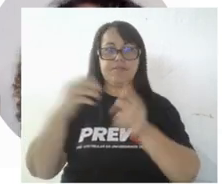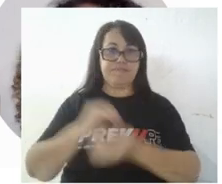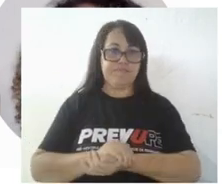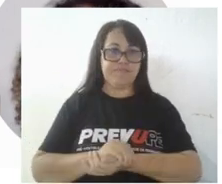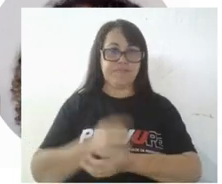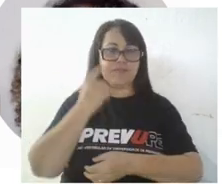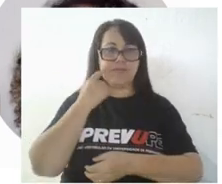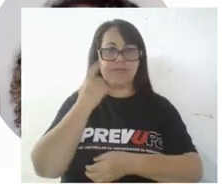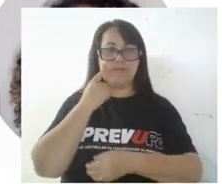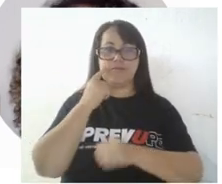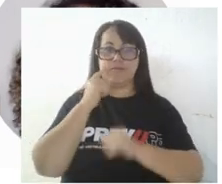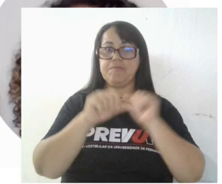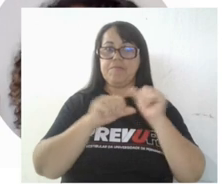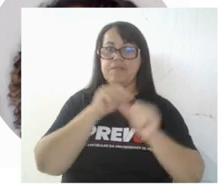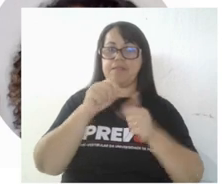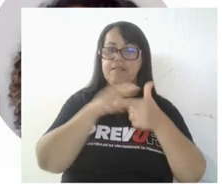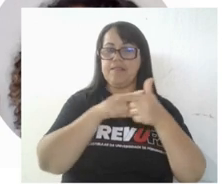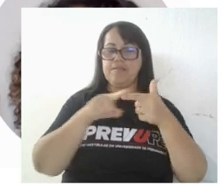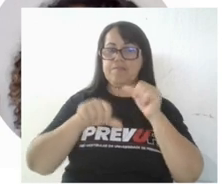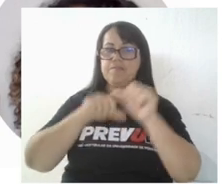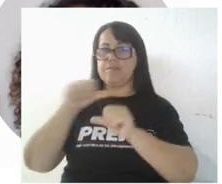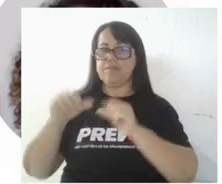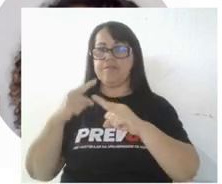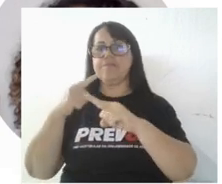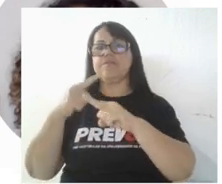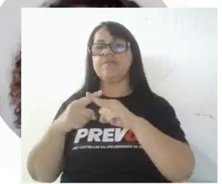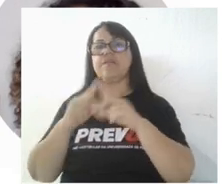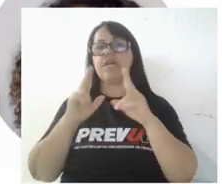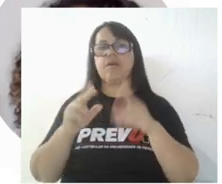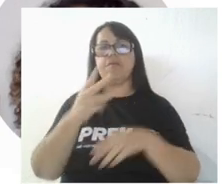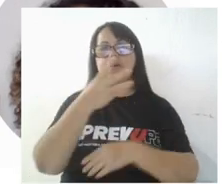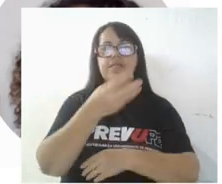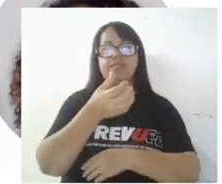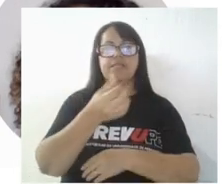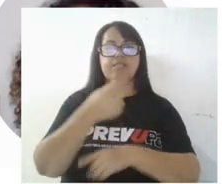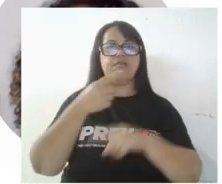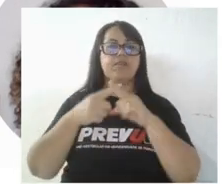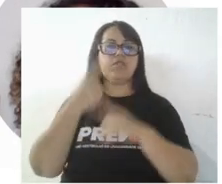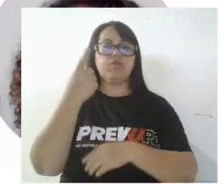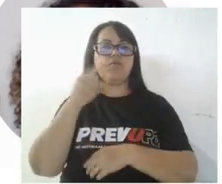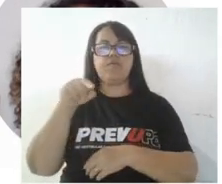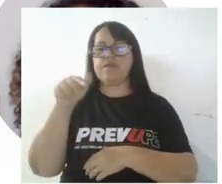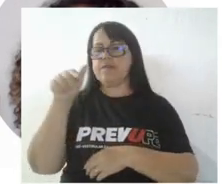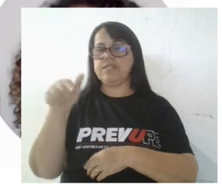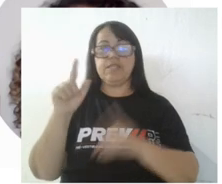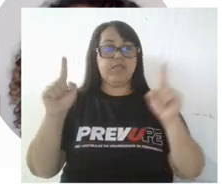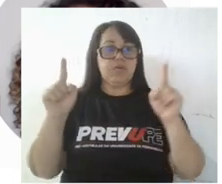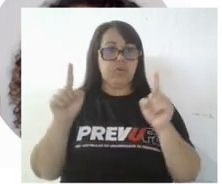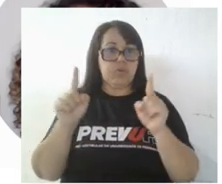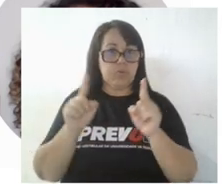de números decimais para apenas uma multiplicação, porque aqui vai ficar 36 vezes 1,7.